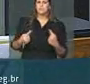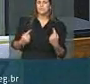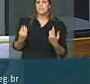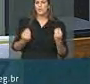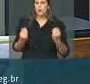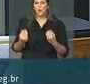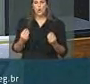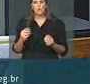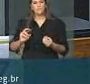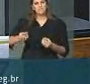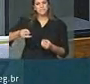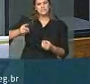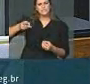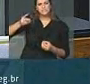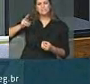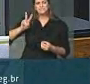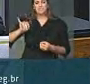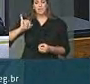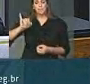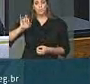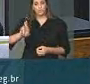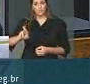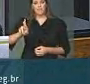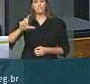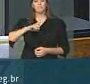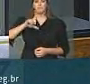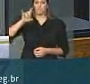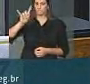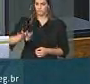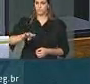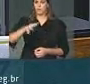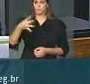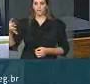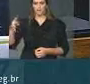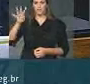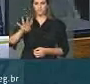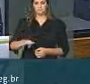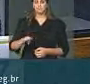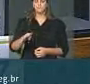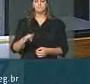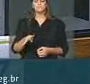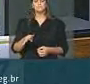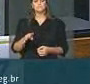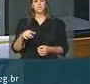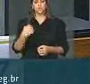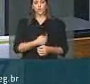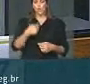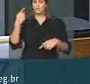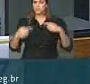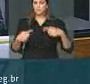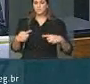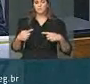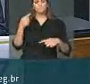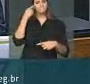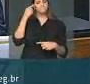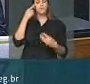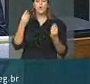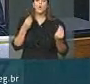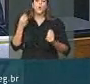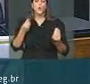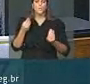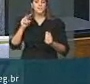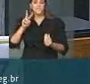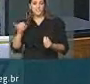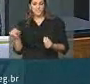imposto de renda, o que nós estamos dizendo é se a carga tributária vai crescer,